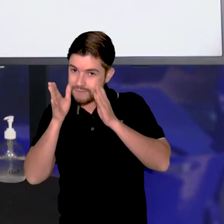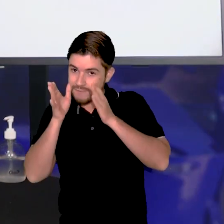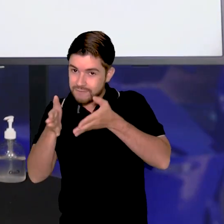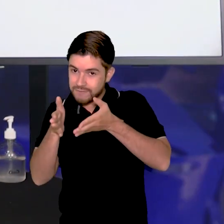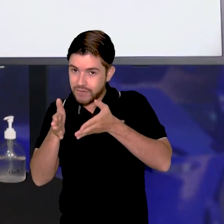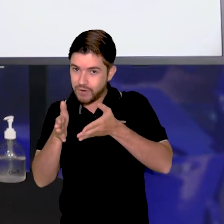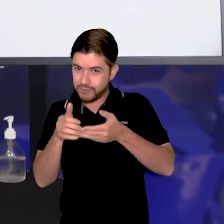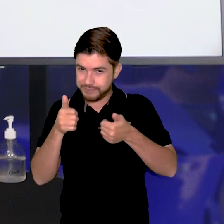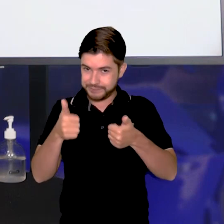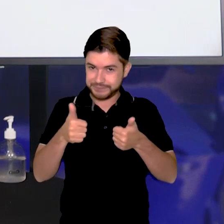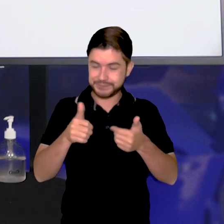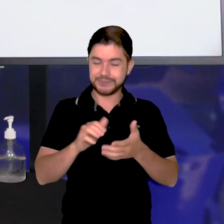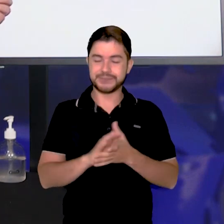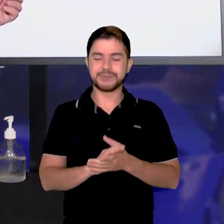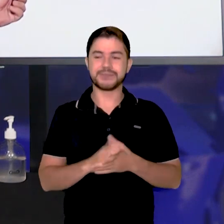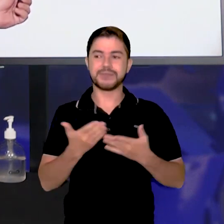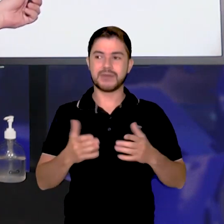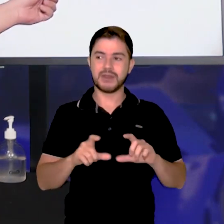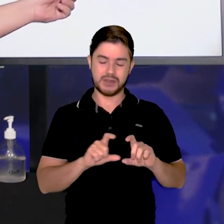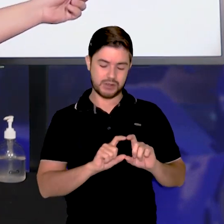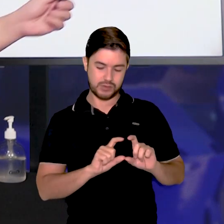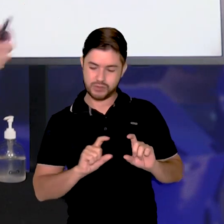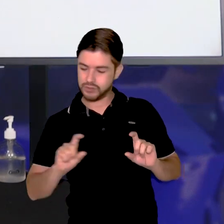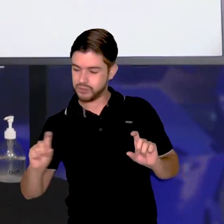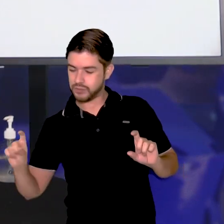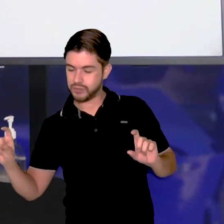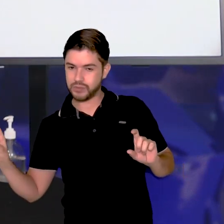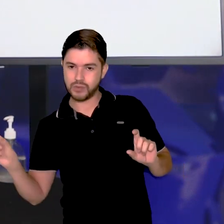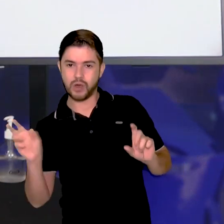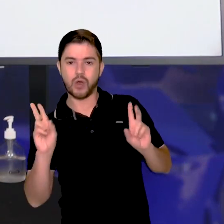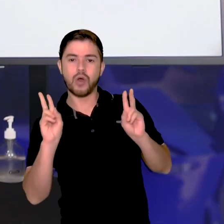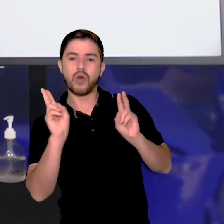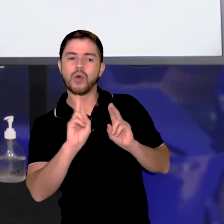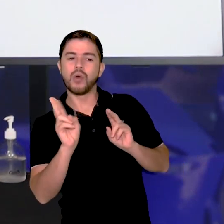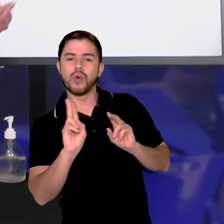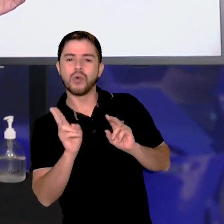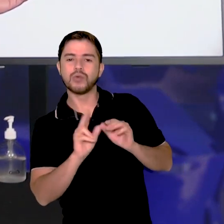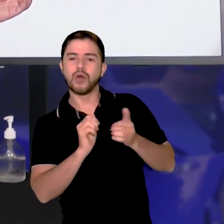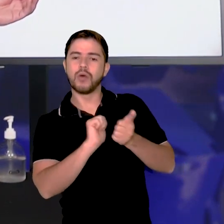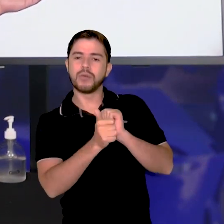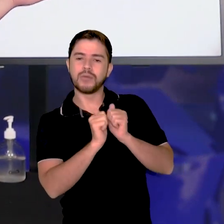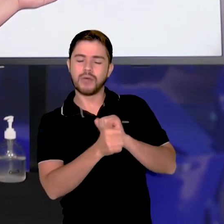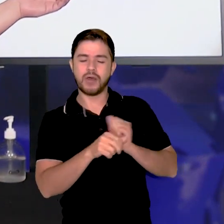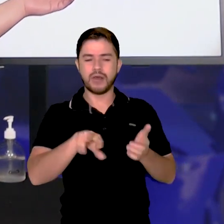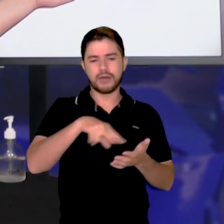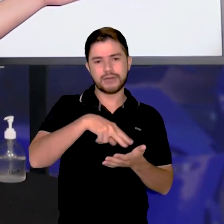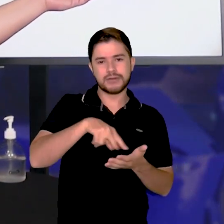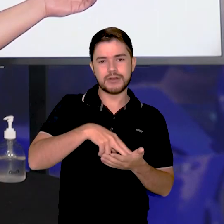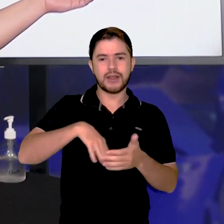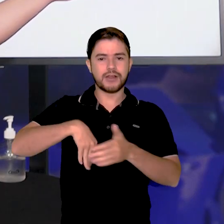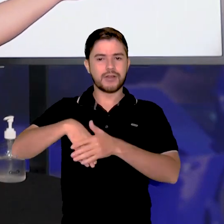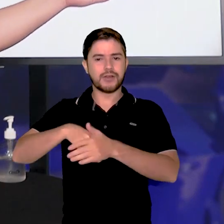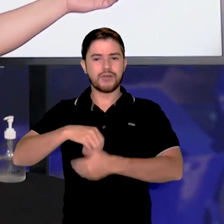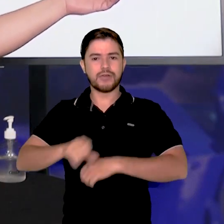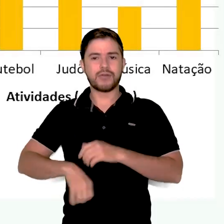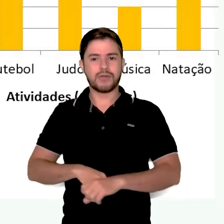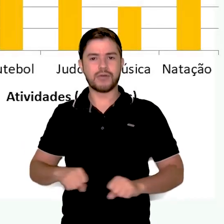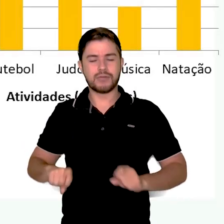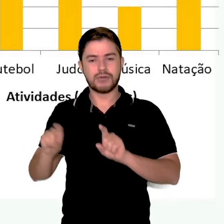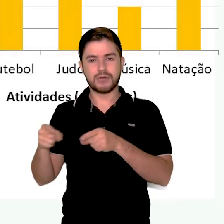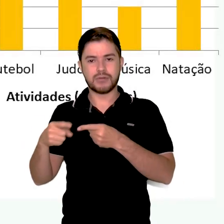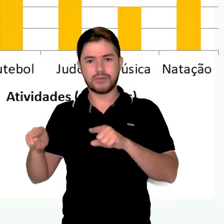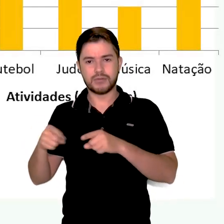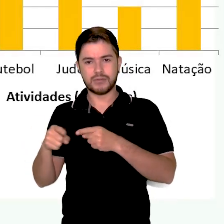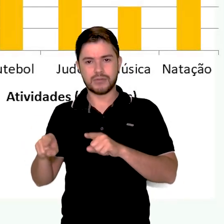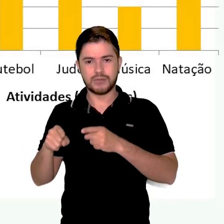minhas hipóteses, tá bom? Então aqui no caso a gente colocou todas as hipóteses, todas as nossas variáveis, que foi a dança, futebol, judô,